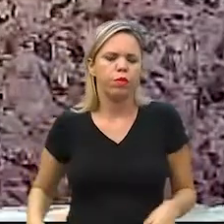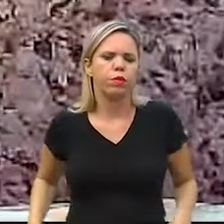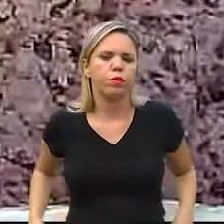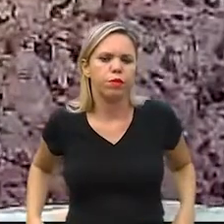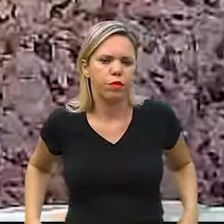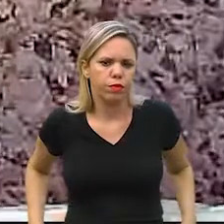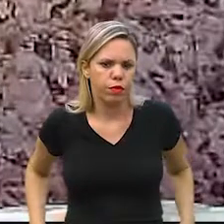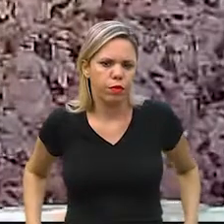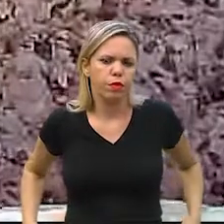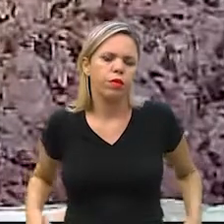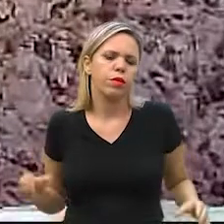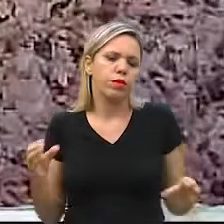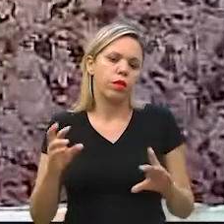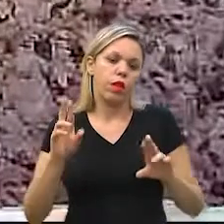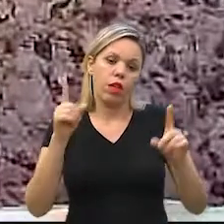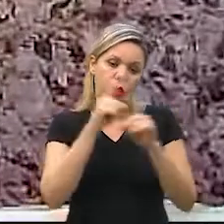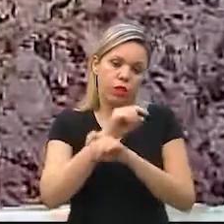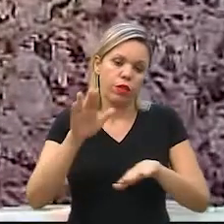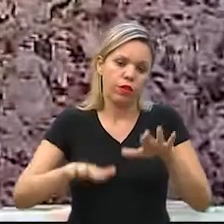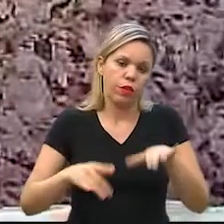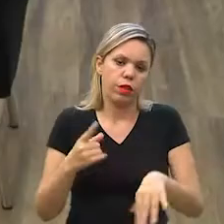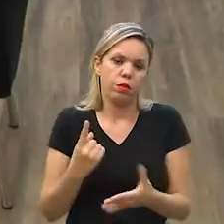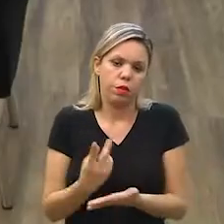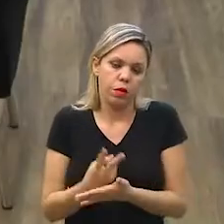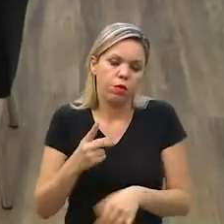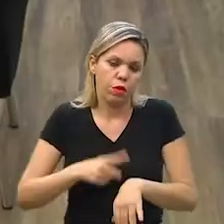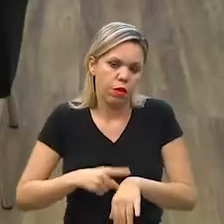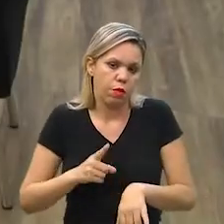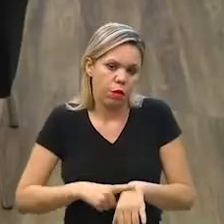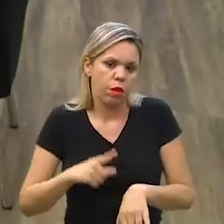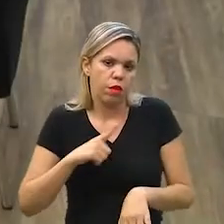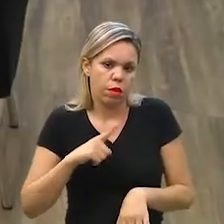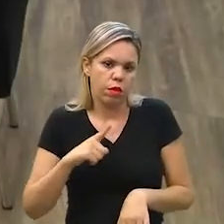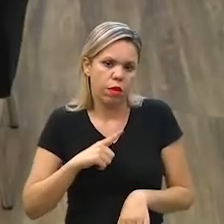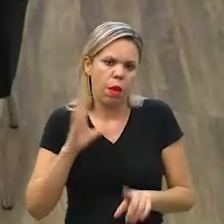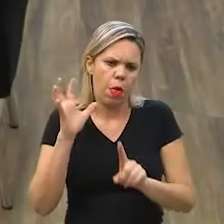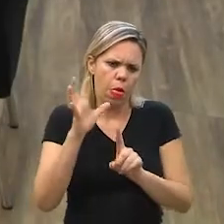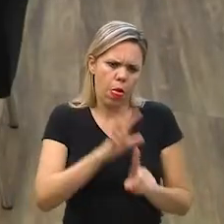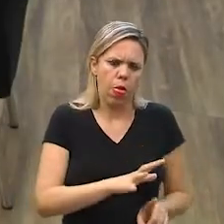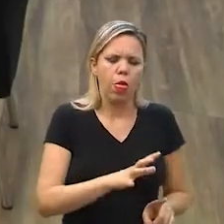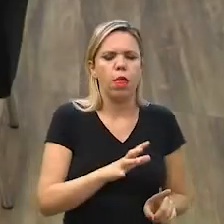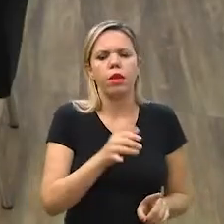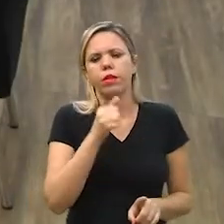Então, isso é muito complexo, porque ao mesmo tempo que tem essa pressão